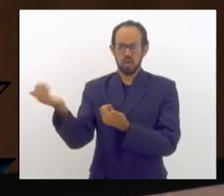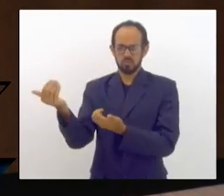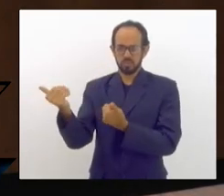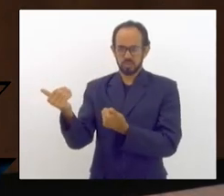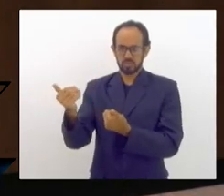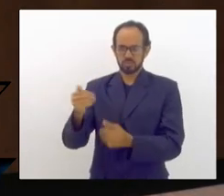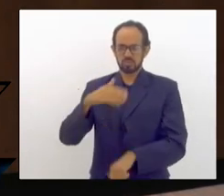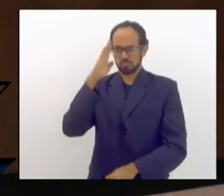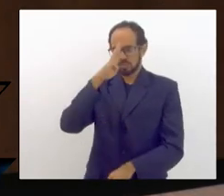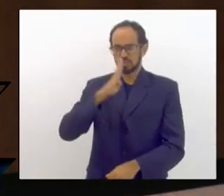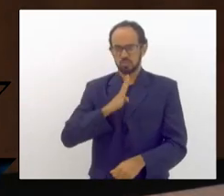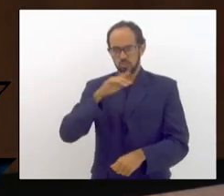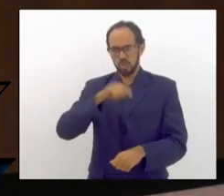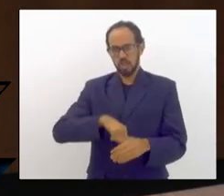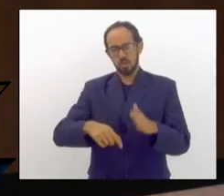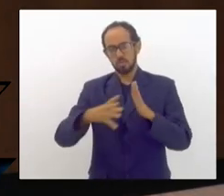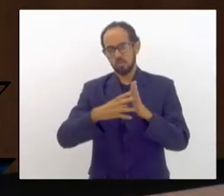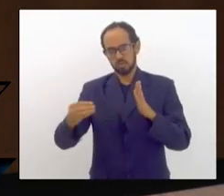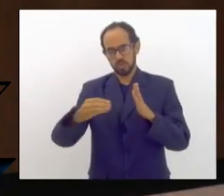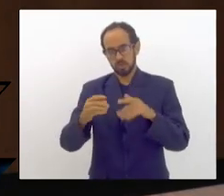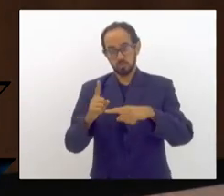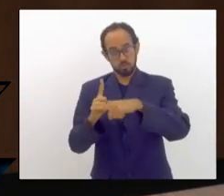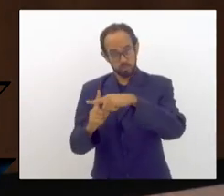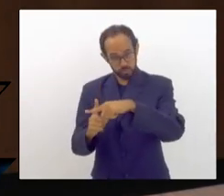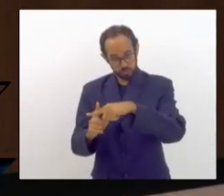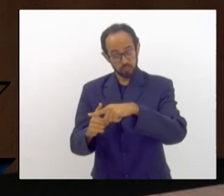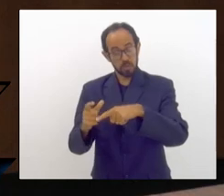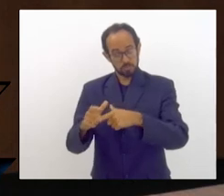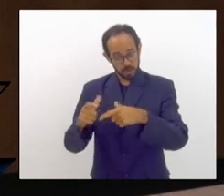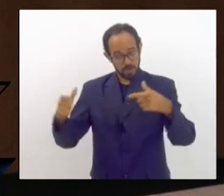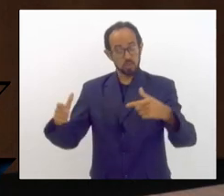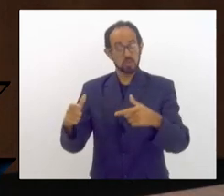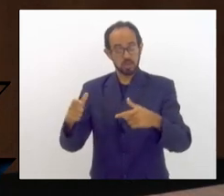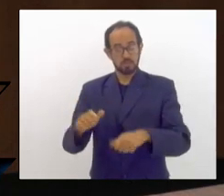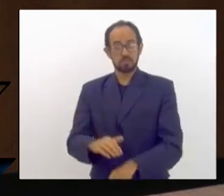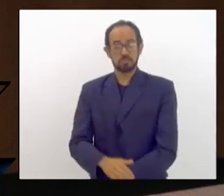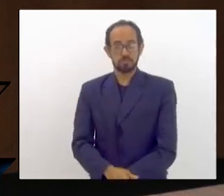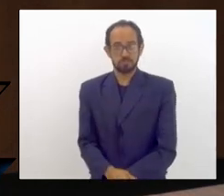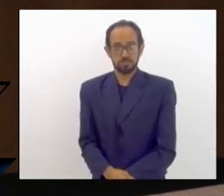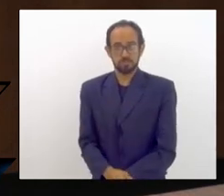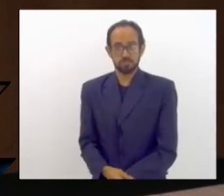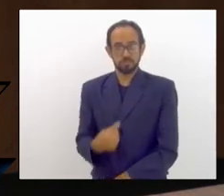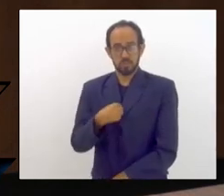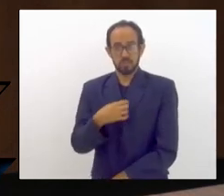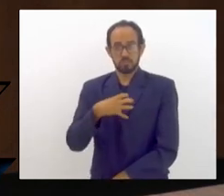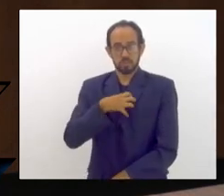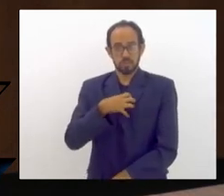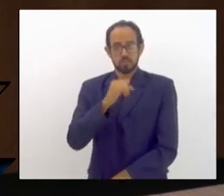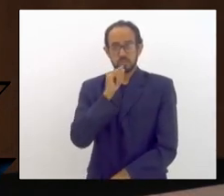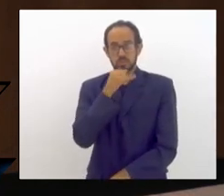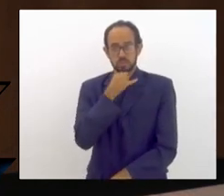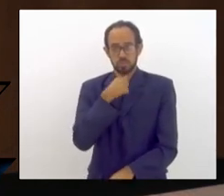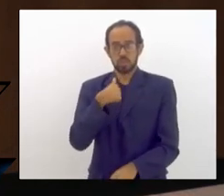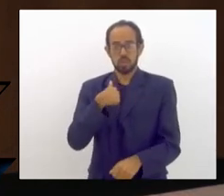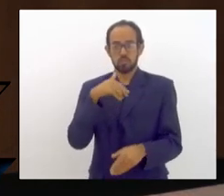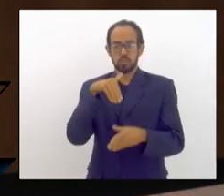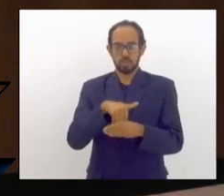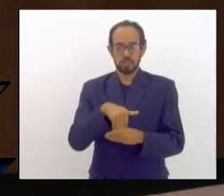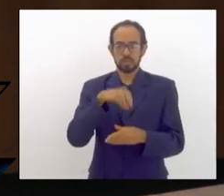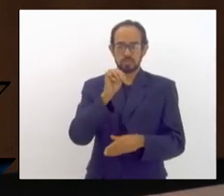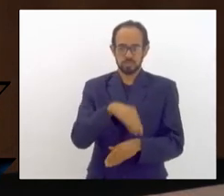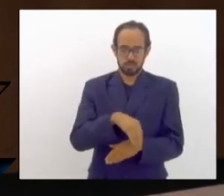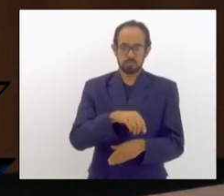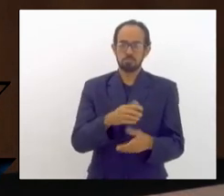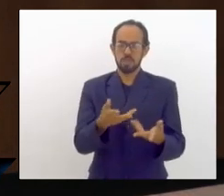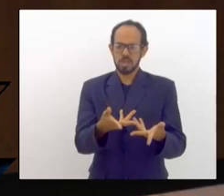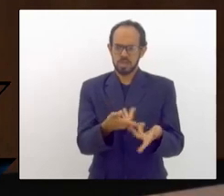Ele é um exemplo para muita gente e um exemplo positivo na grande maioria dos casos. Então, eu fico triste, votei favorável, acho que ele é